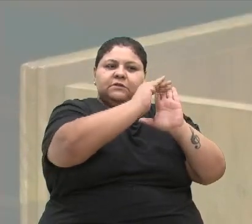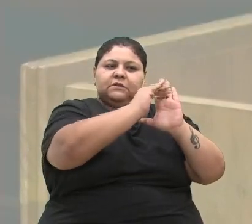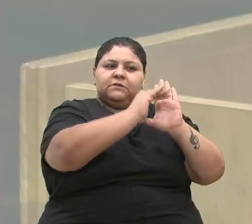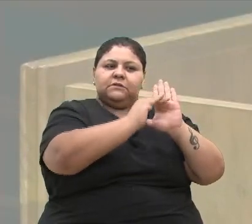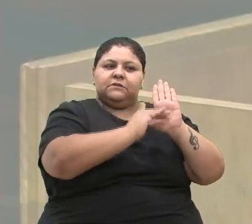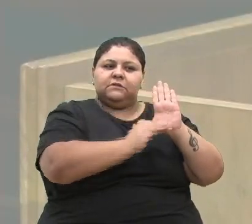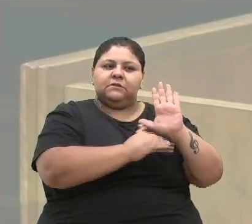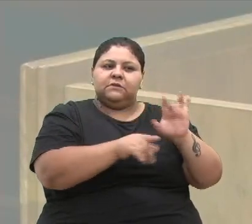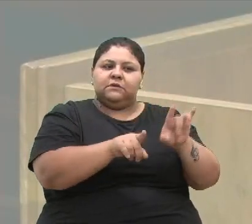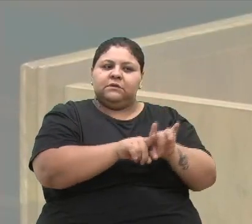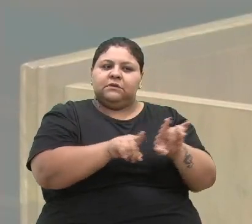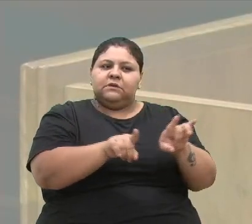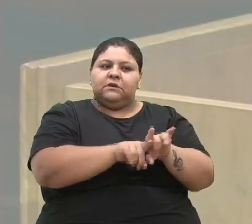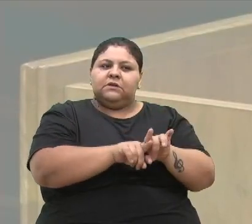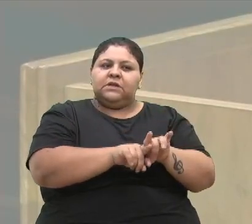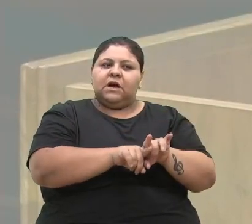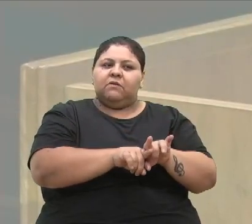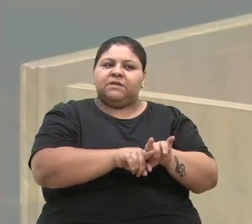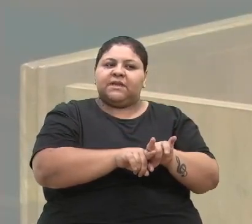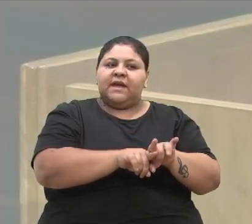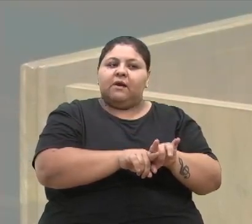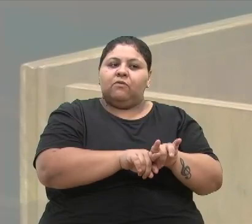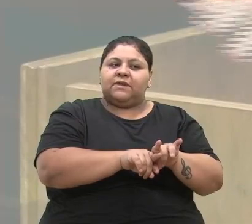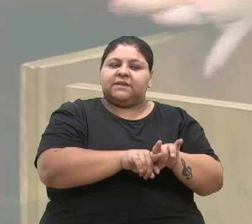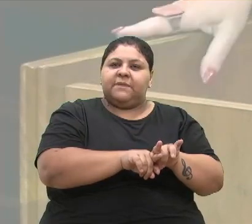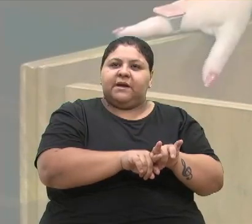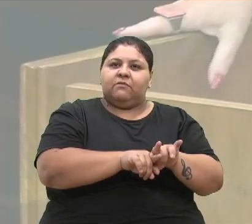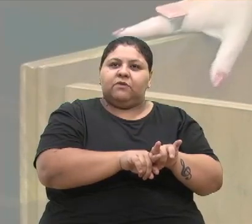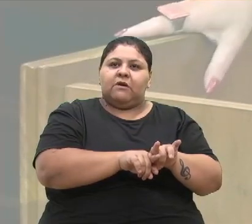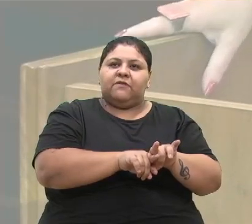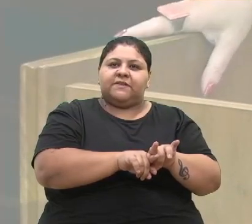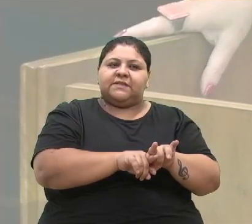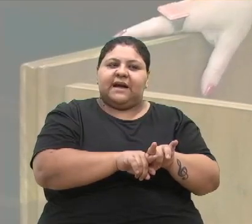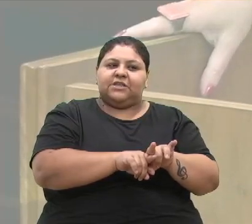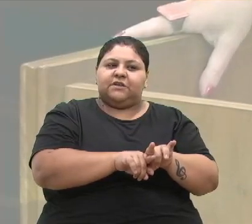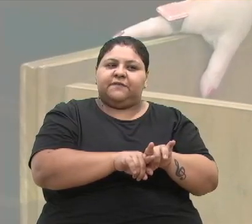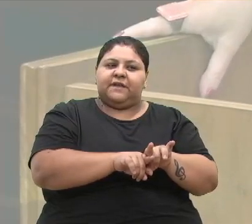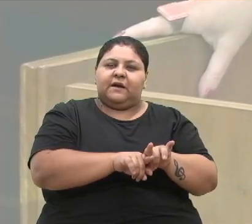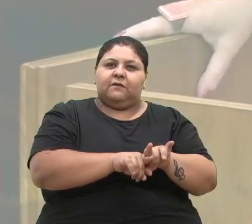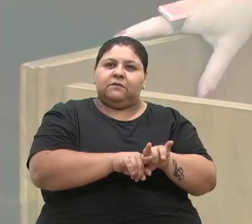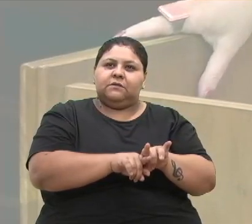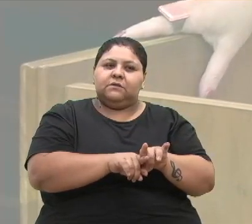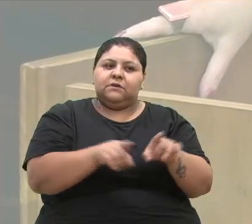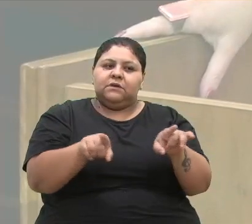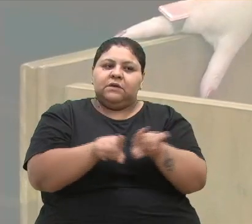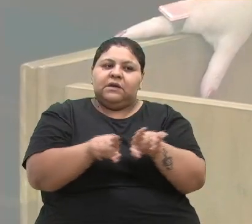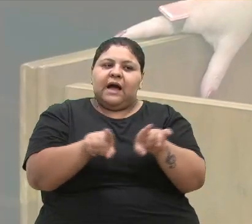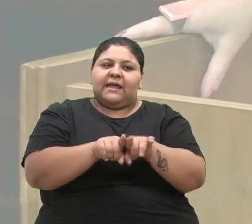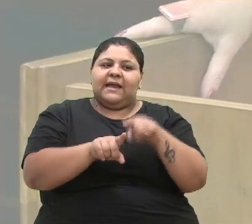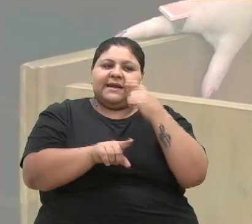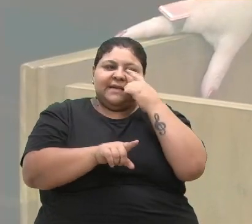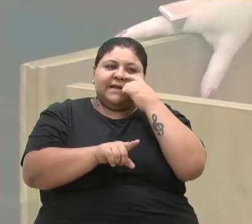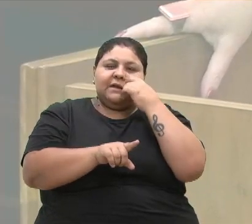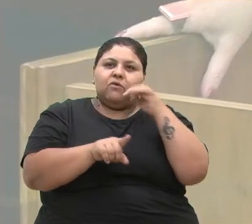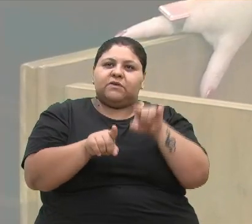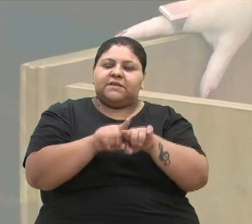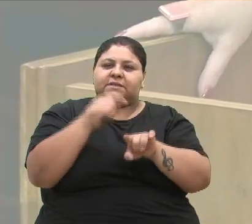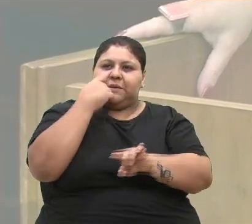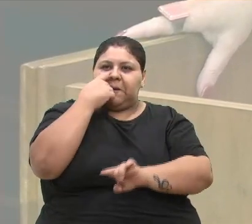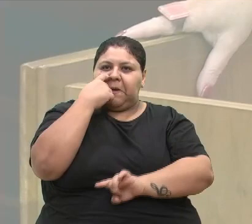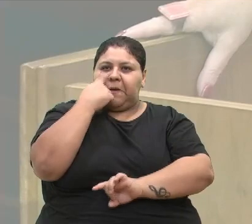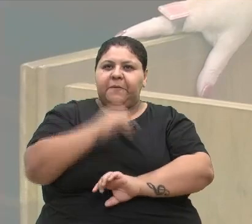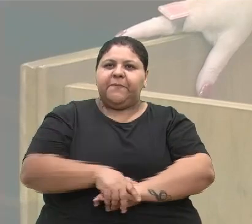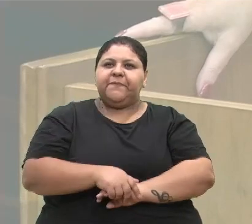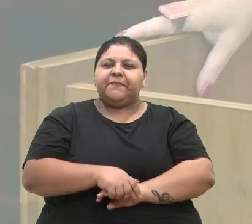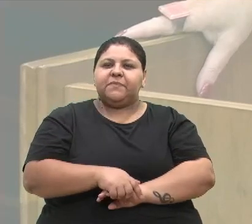foi conselhos municipais, foi muito significativo. Nós conversamos com